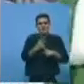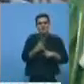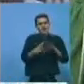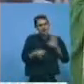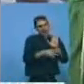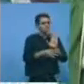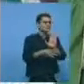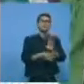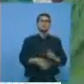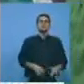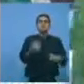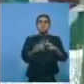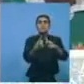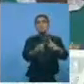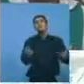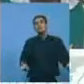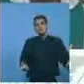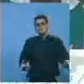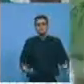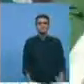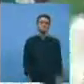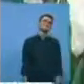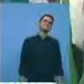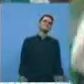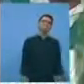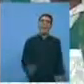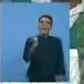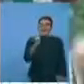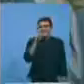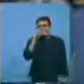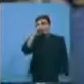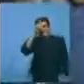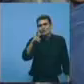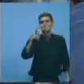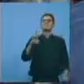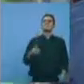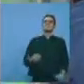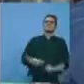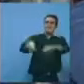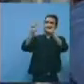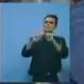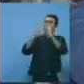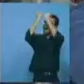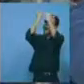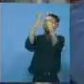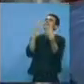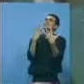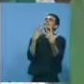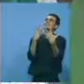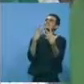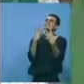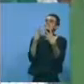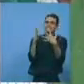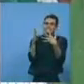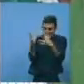quê? Que força é essa que nos leva a aceitar essa humilhação?